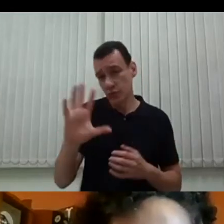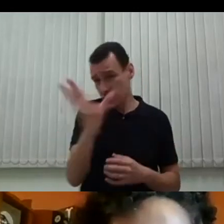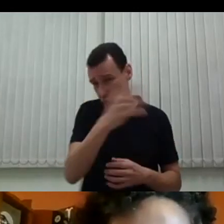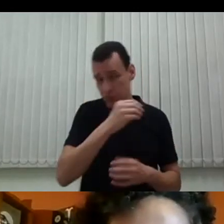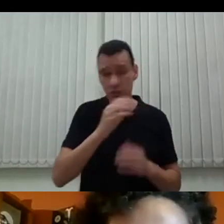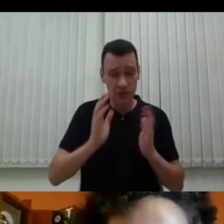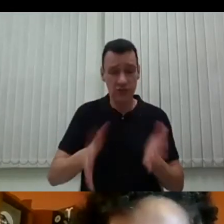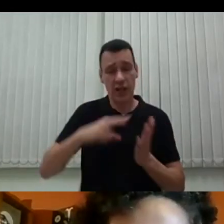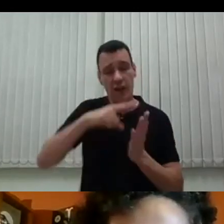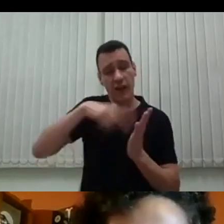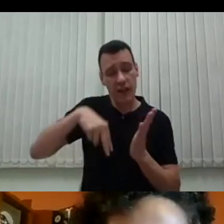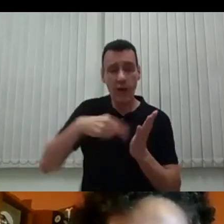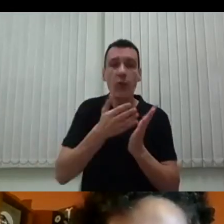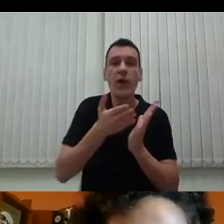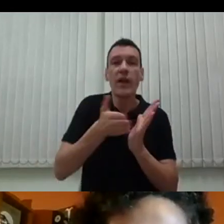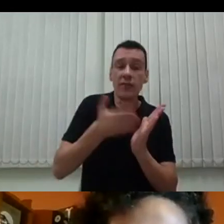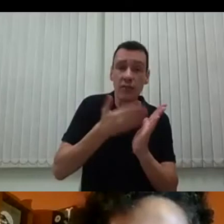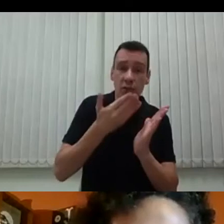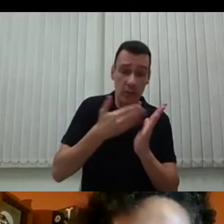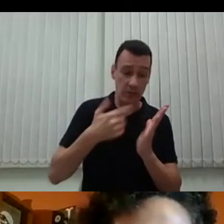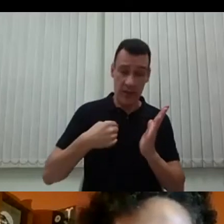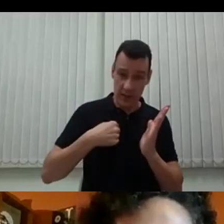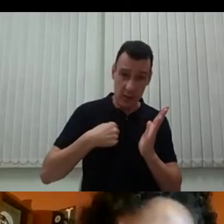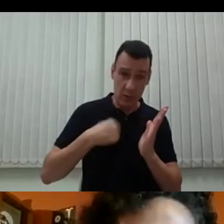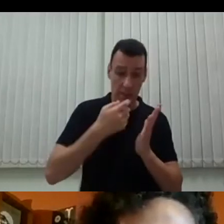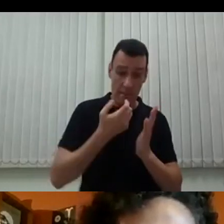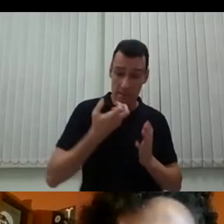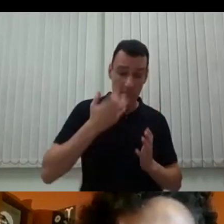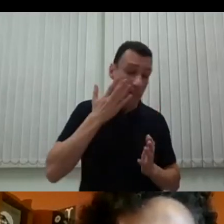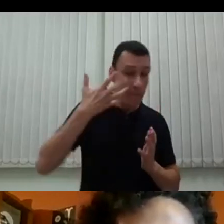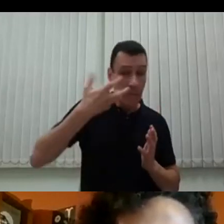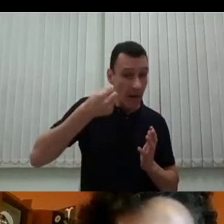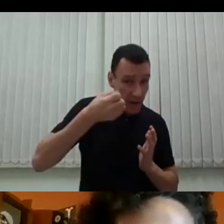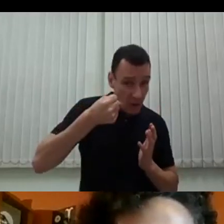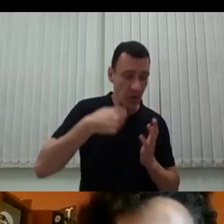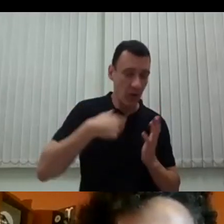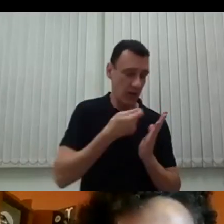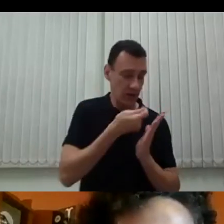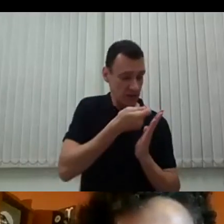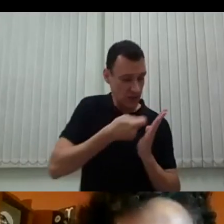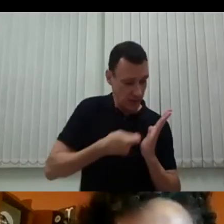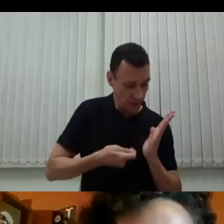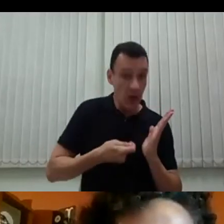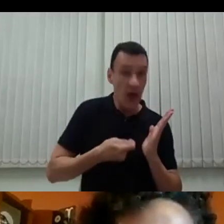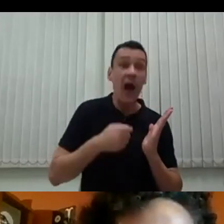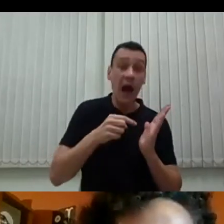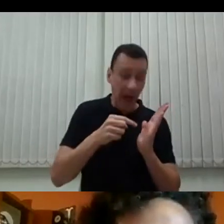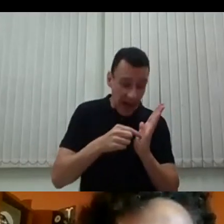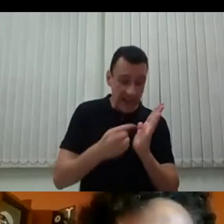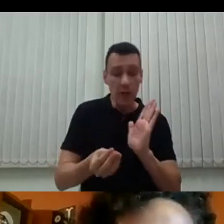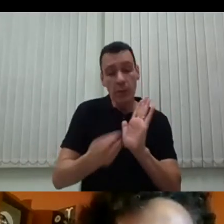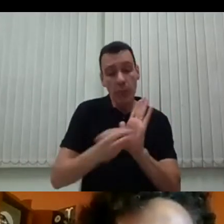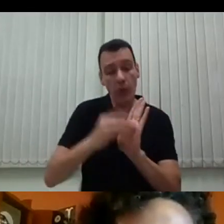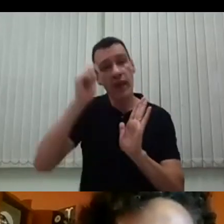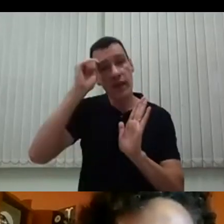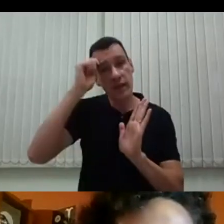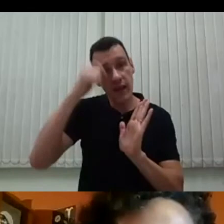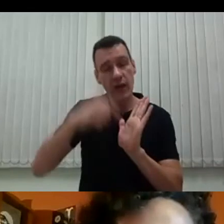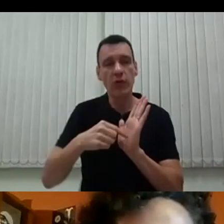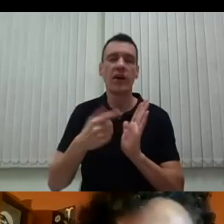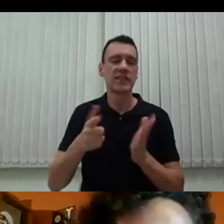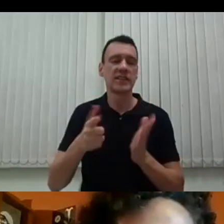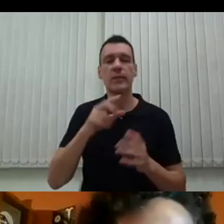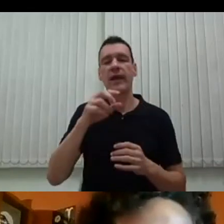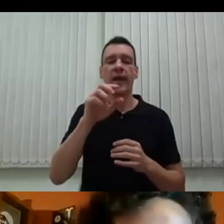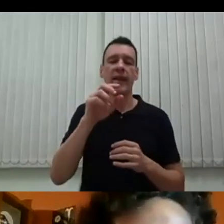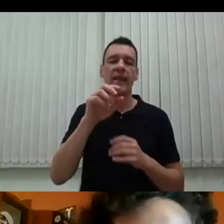personagem negro era o negro, o escravo, a negrinha, a mulata, a escrava. Então não tem